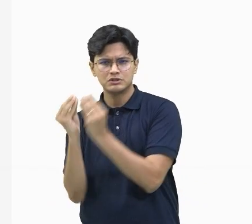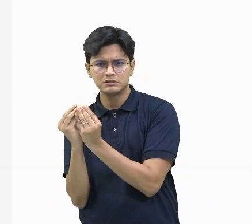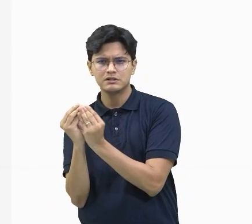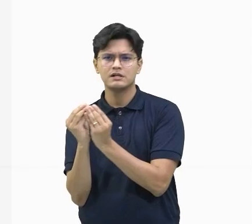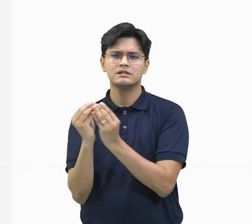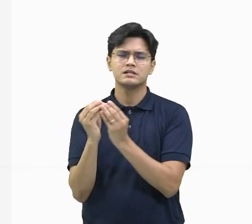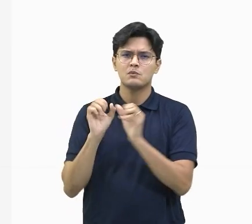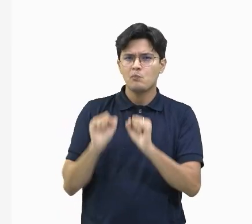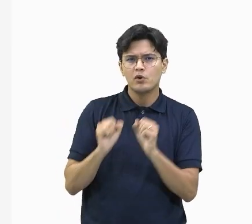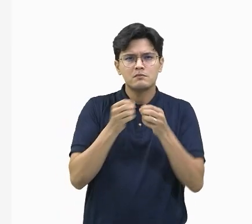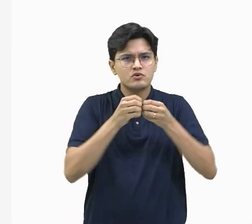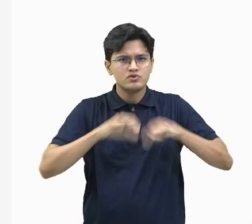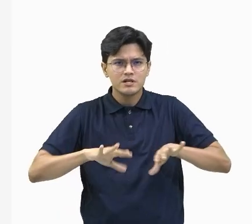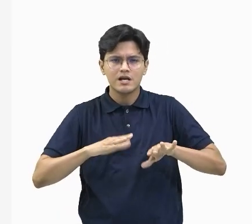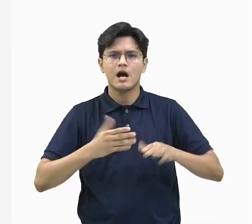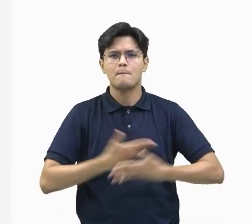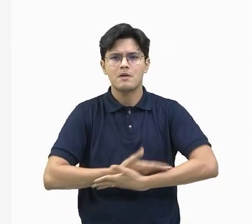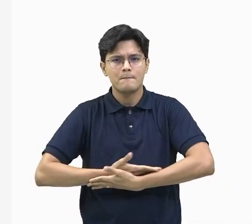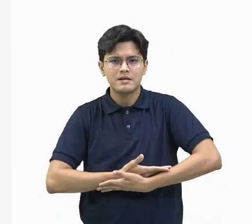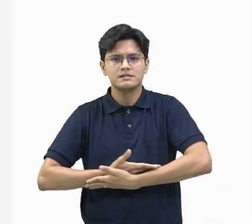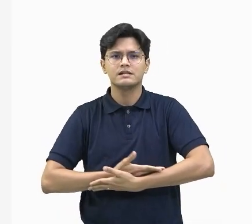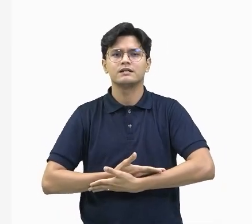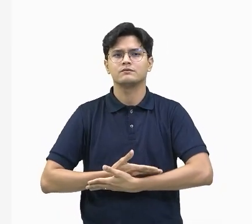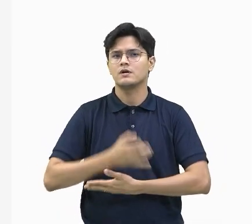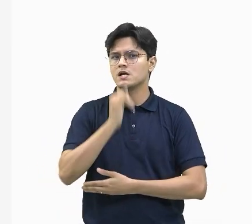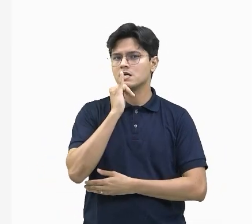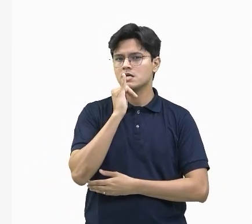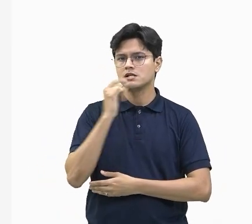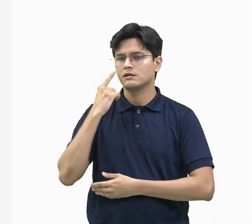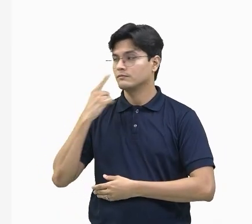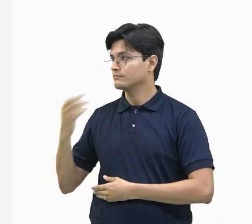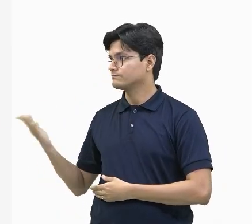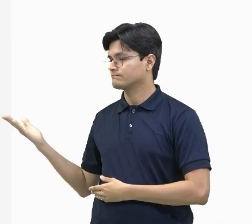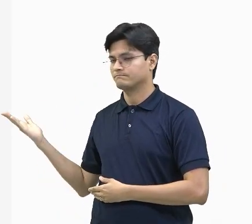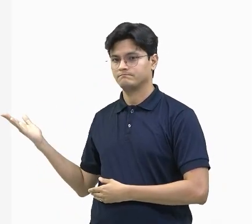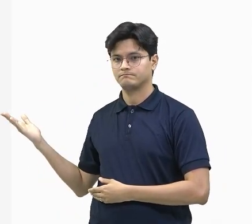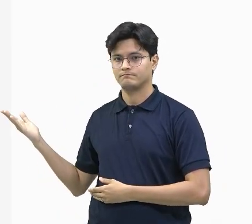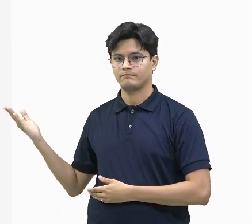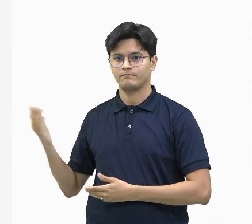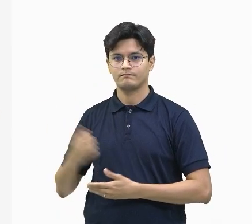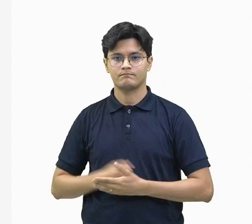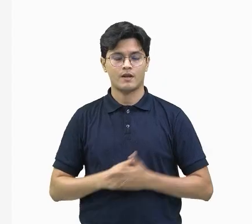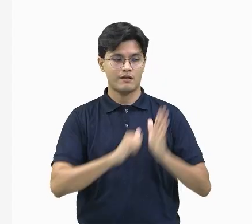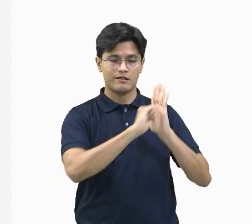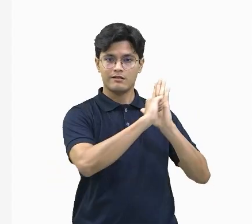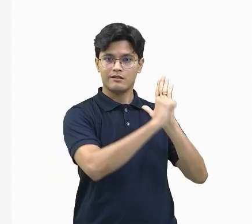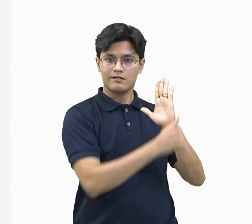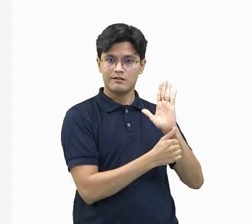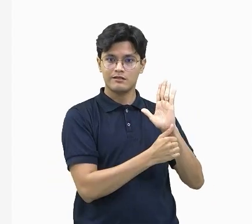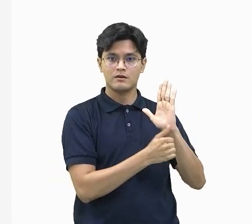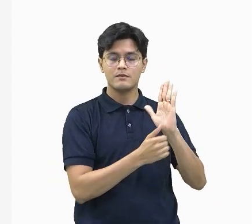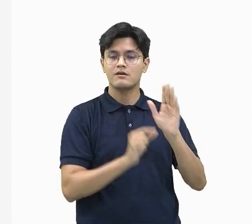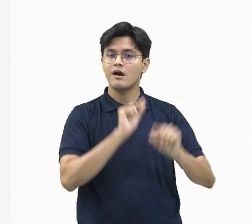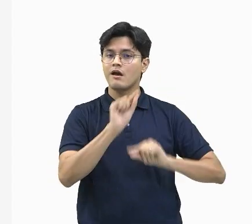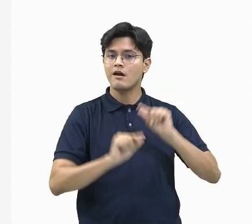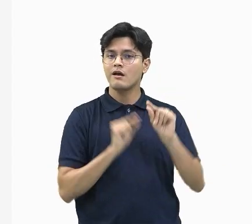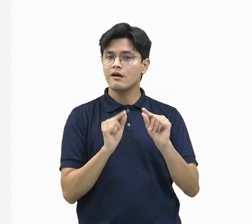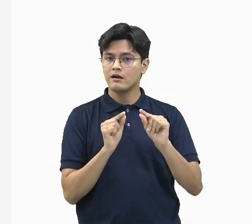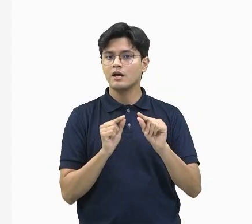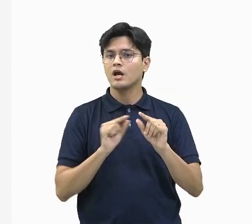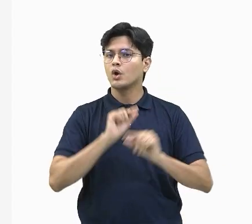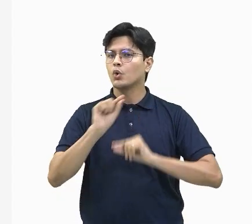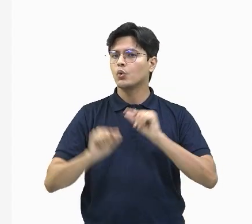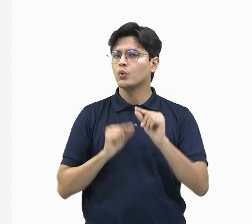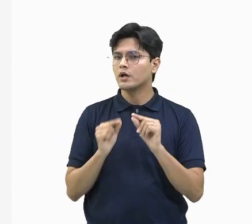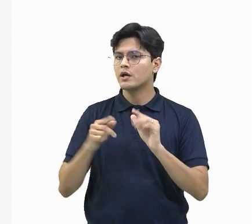temos as anomalias cromossômicas. Aqui está evidenciado a síndrome de Down, que é uma anomalia cromossômica do